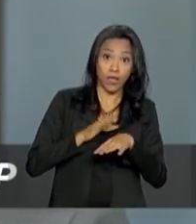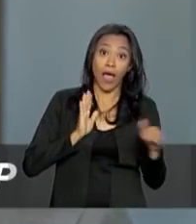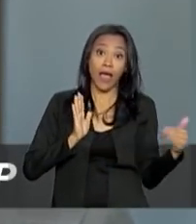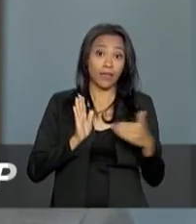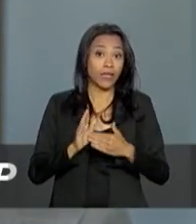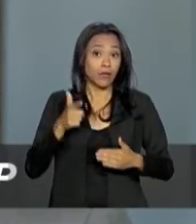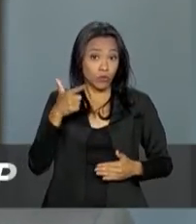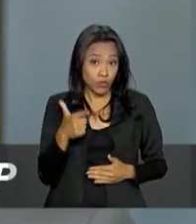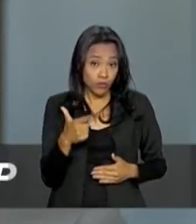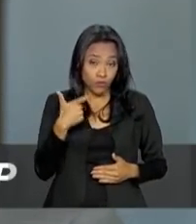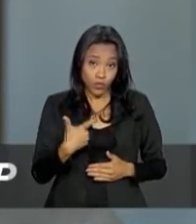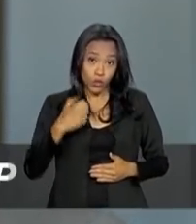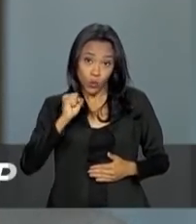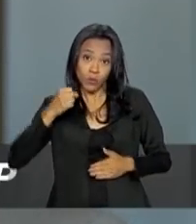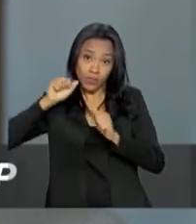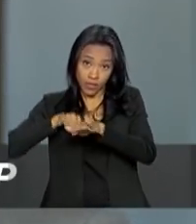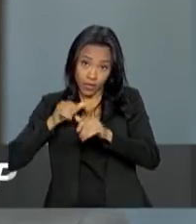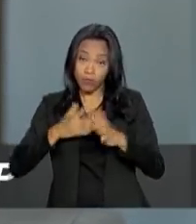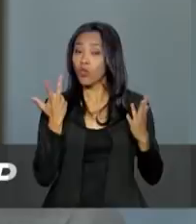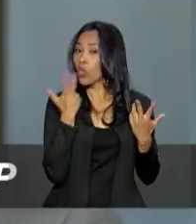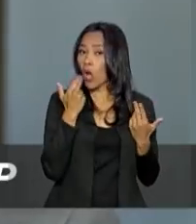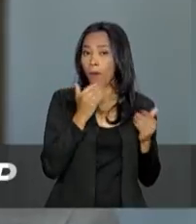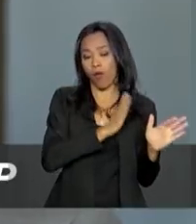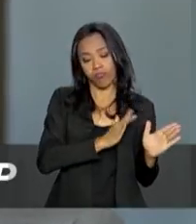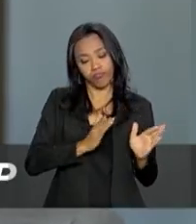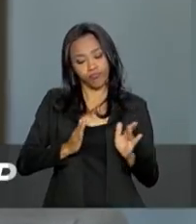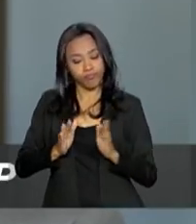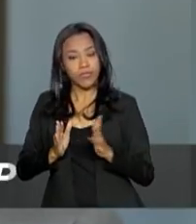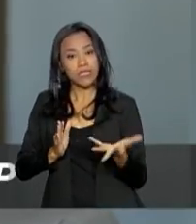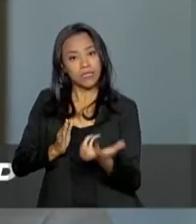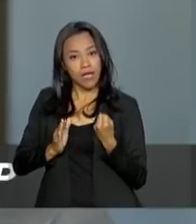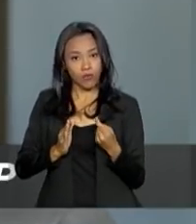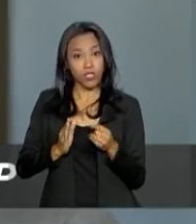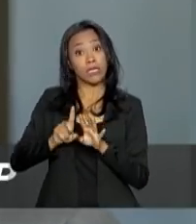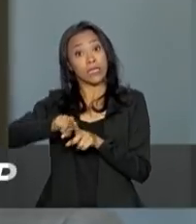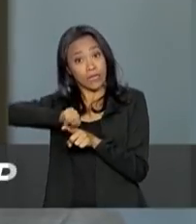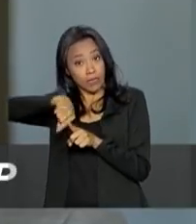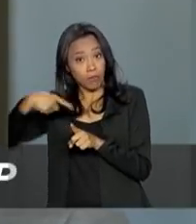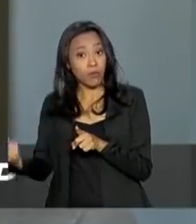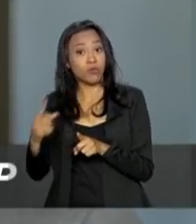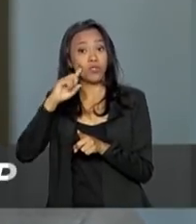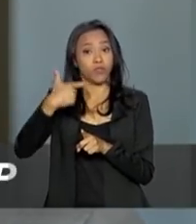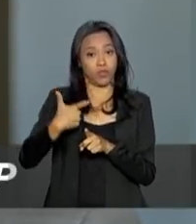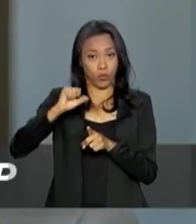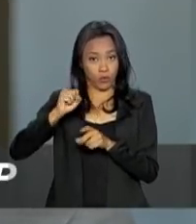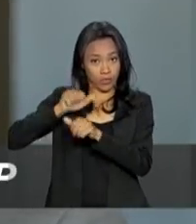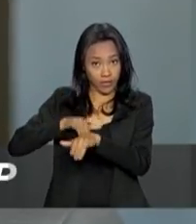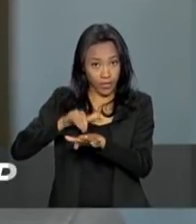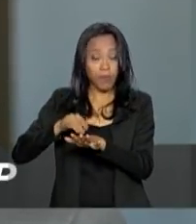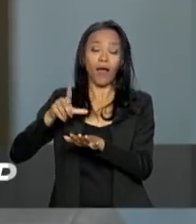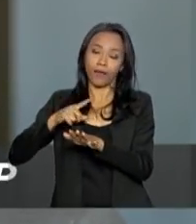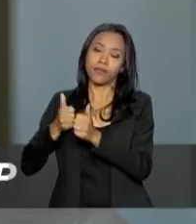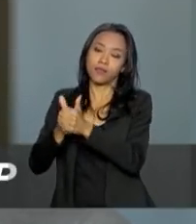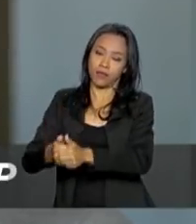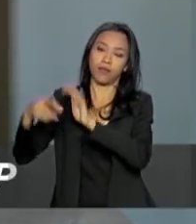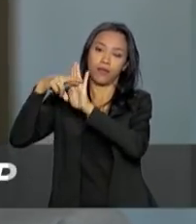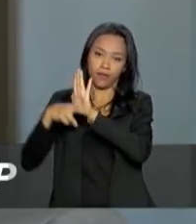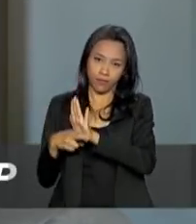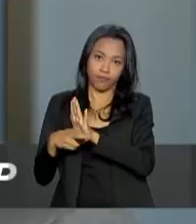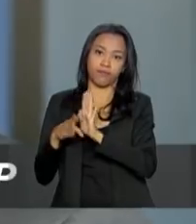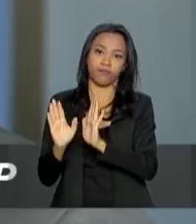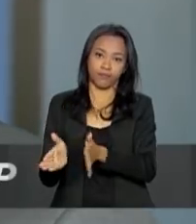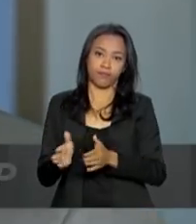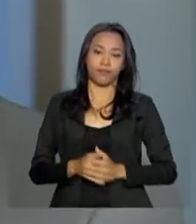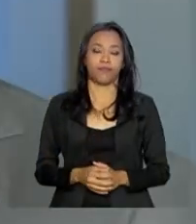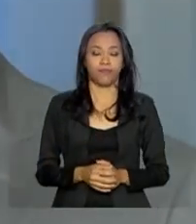todos os cotistas podem efetuar o saque após disso a gente volta as condições jajá especificadas na lei ok